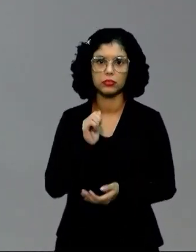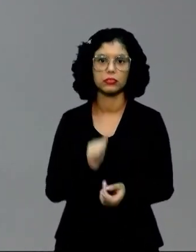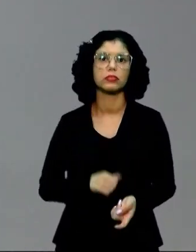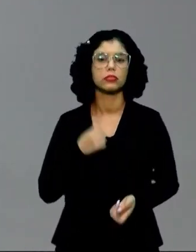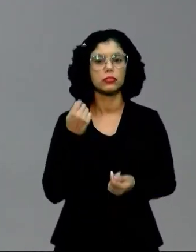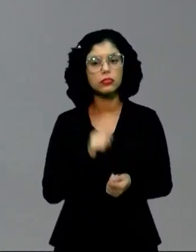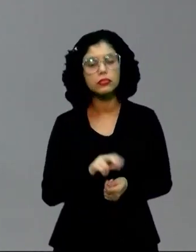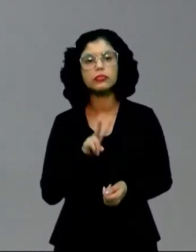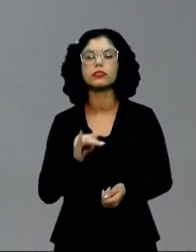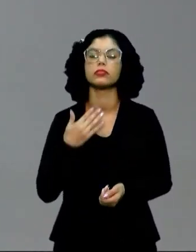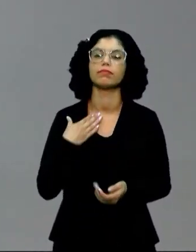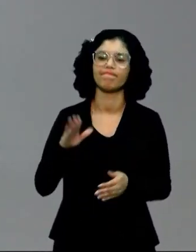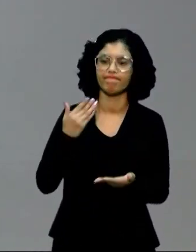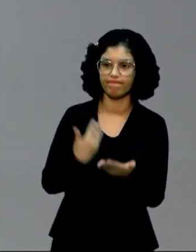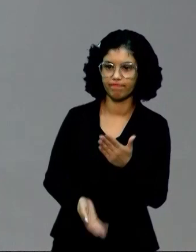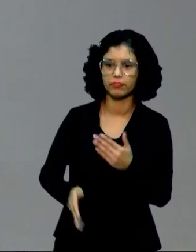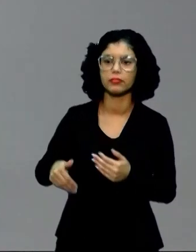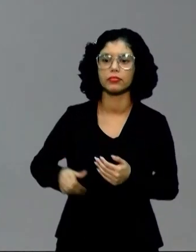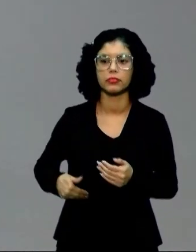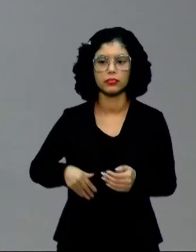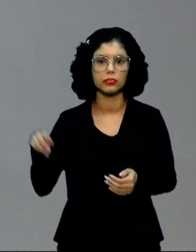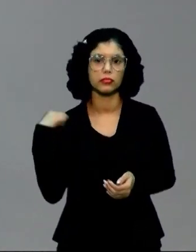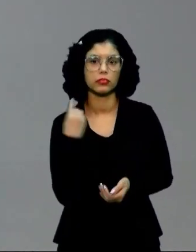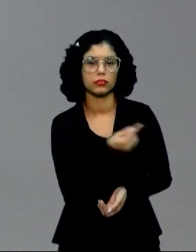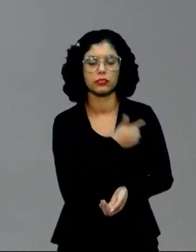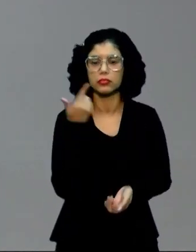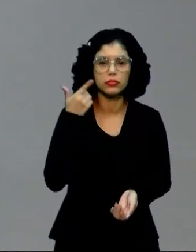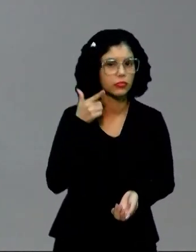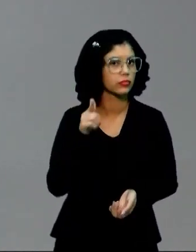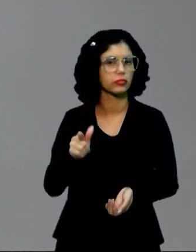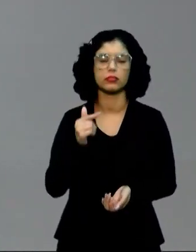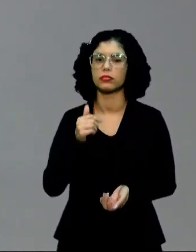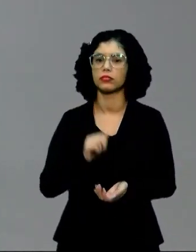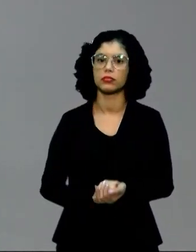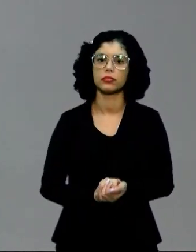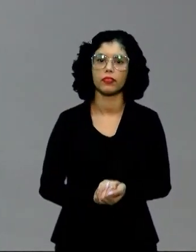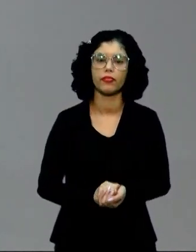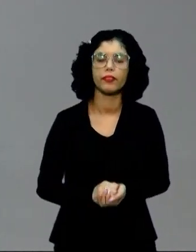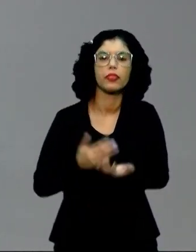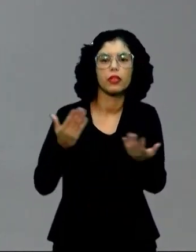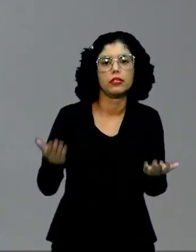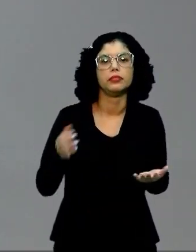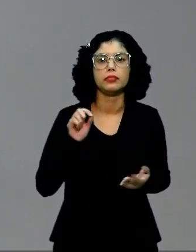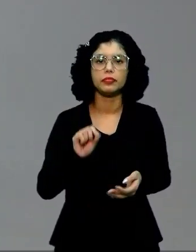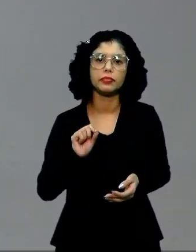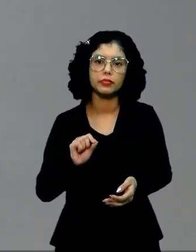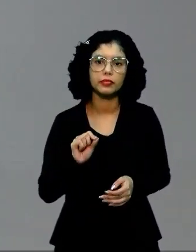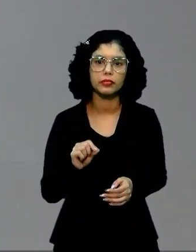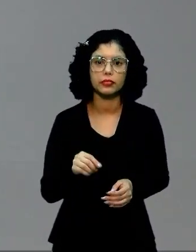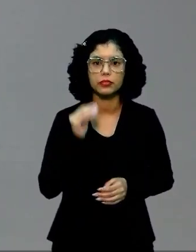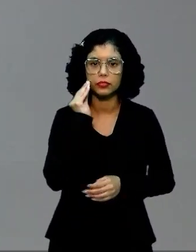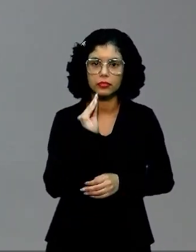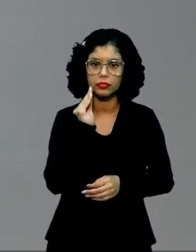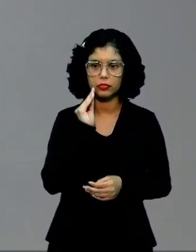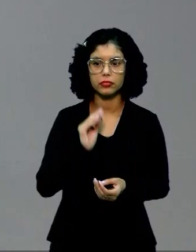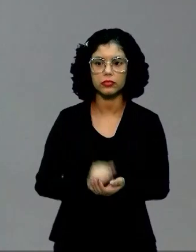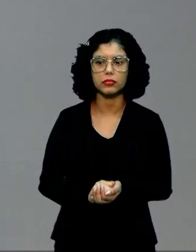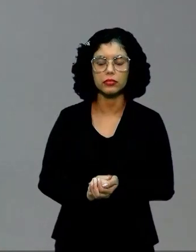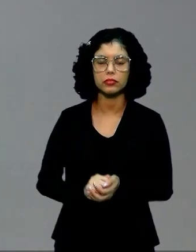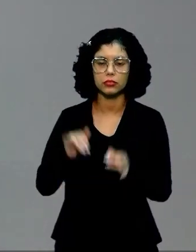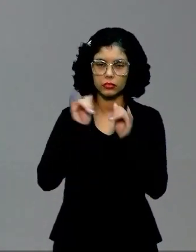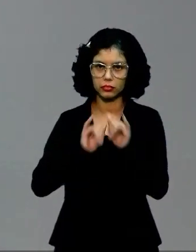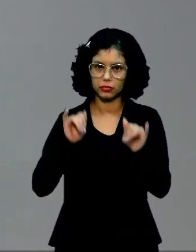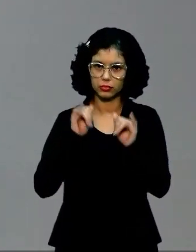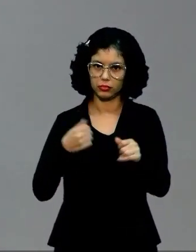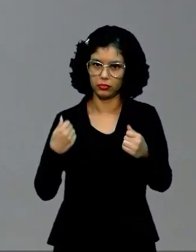porque ela vai passar fome. Na situação em que nós estamos, nós não podemos mantê-la. E aí ele tem um anúncio em